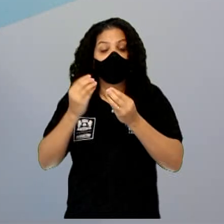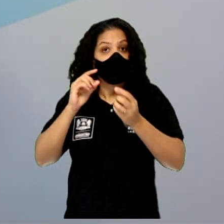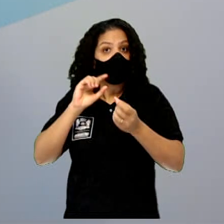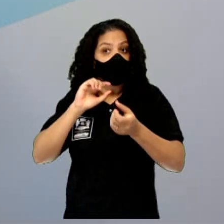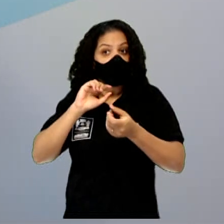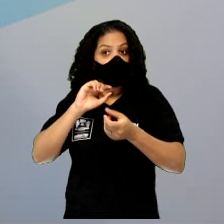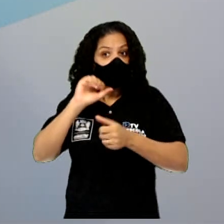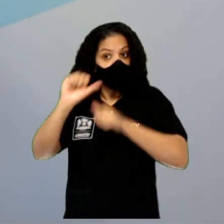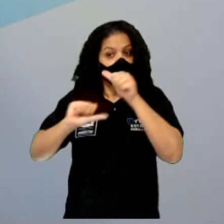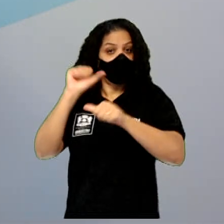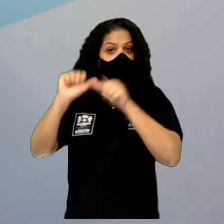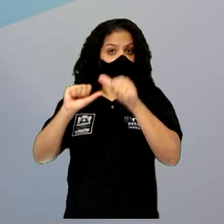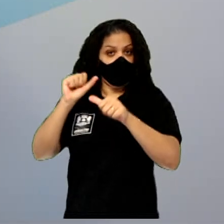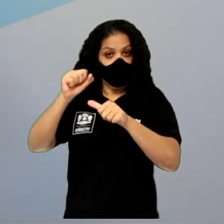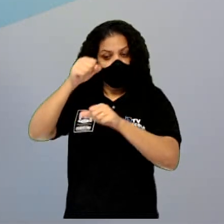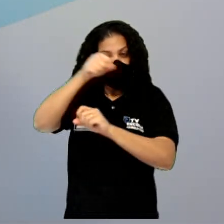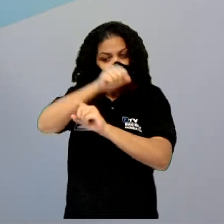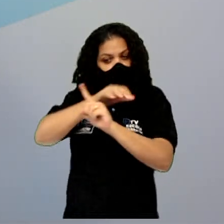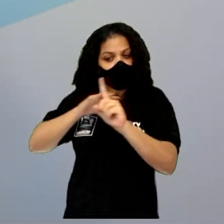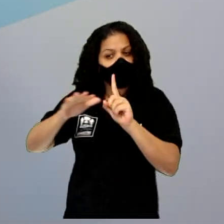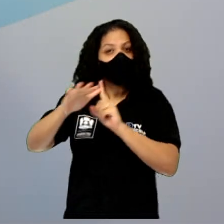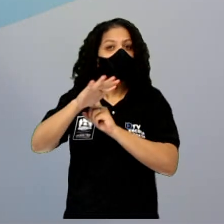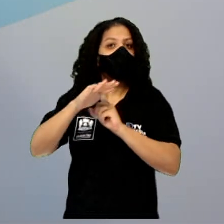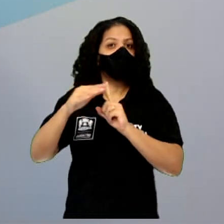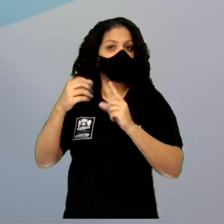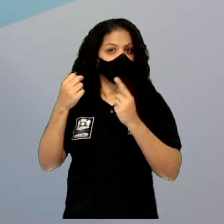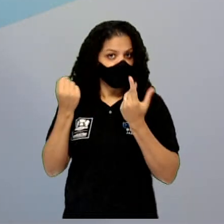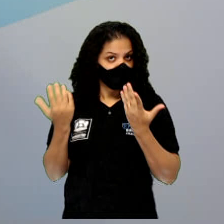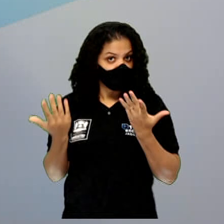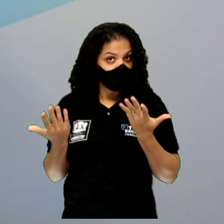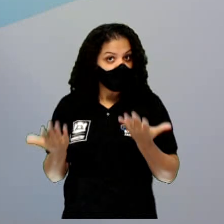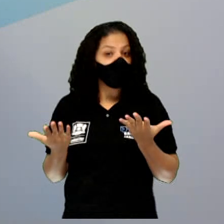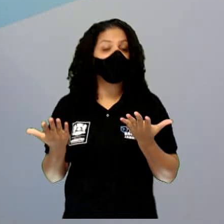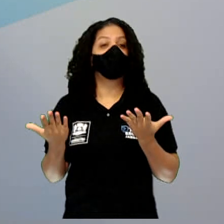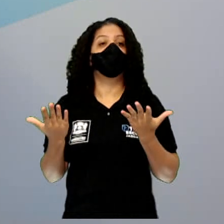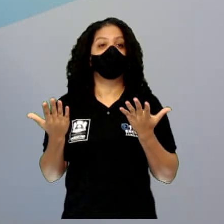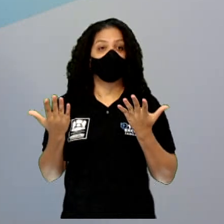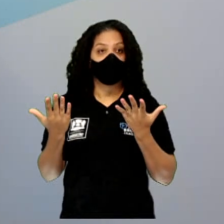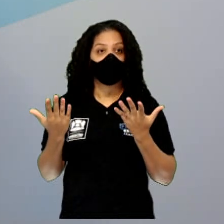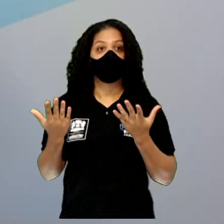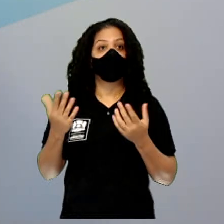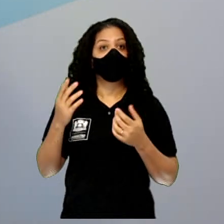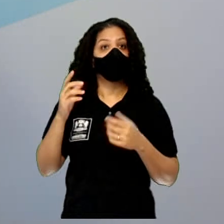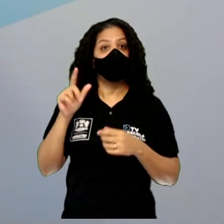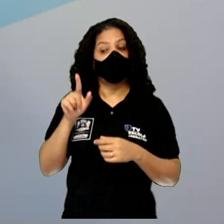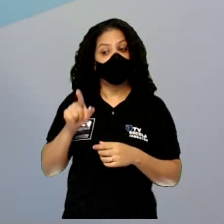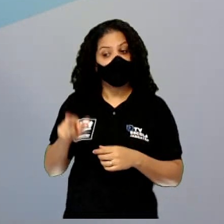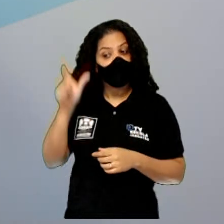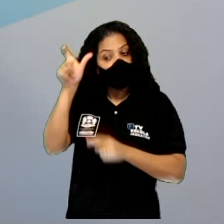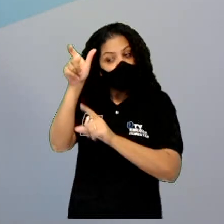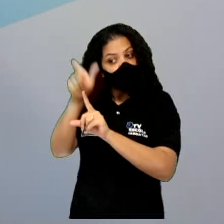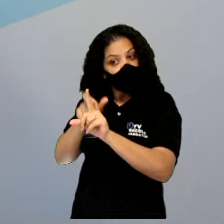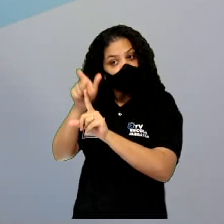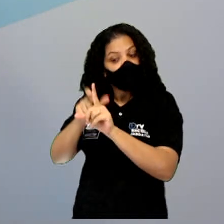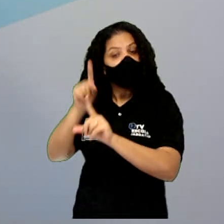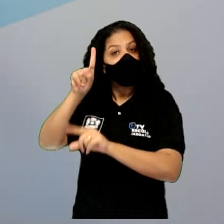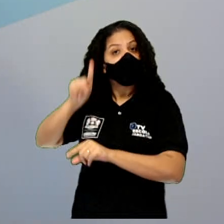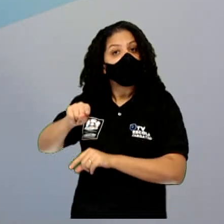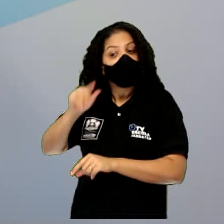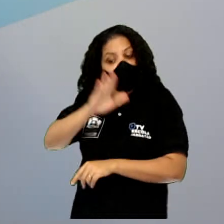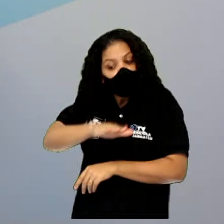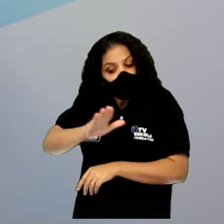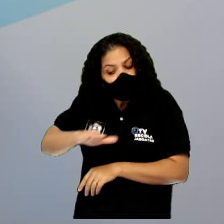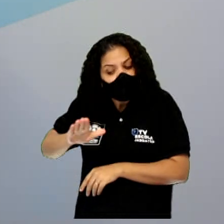sociedade. Percebam que Mafalda é uma criança, Mafalda não é adulta. E ela já tem ideias assim